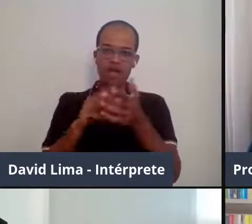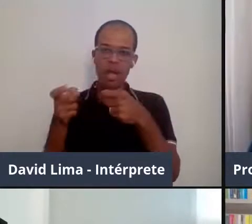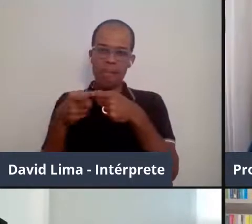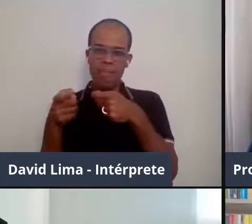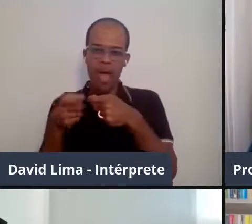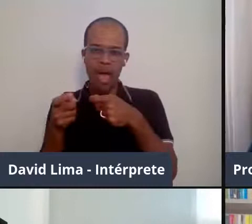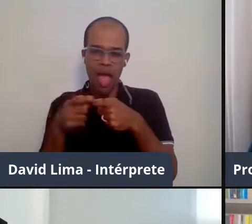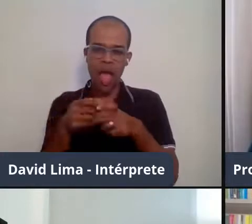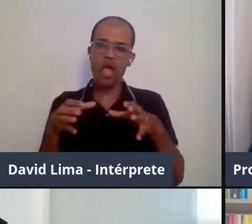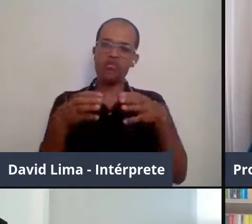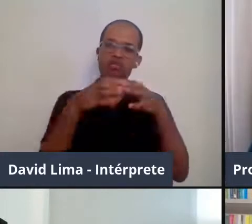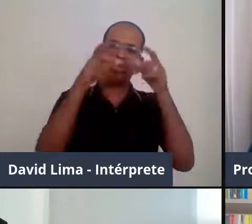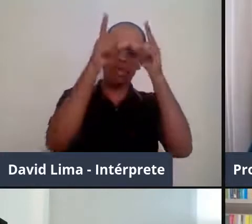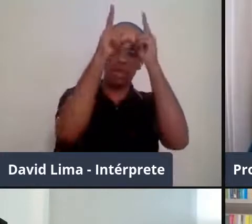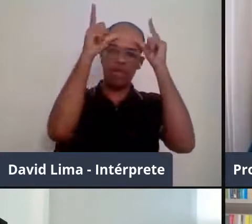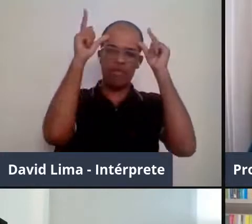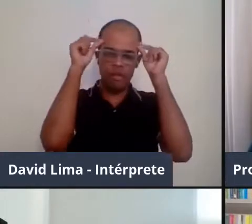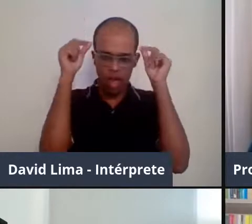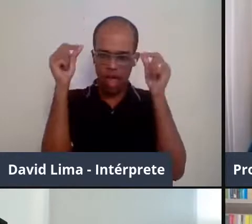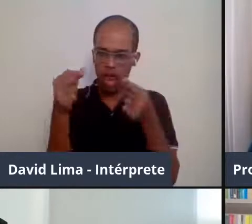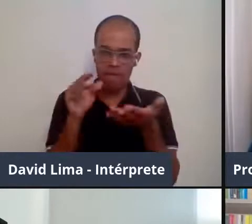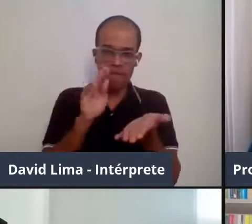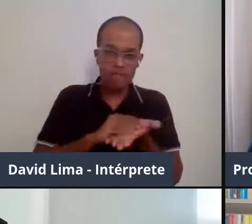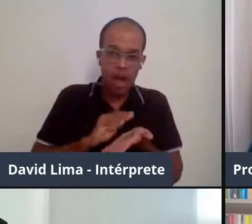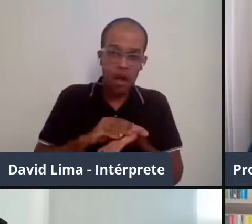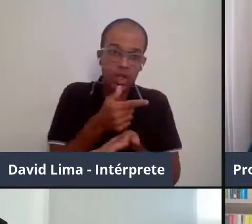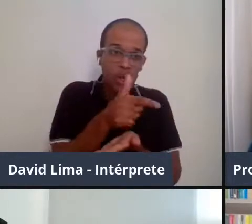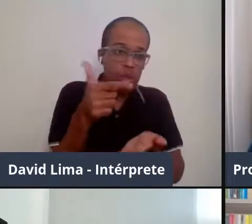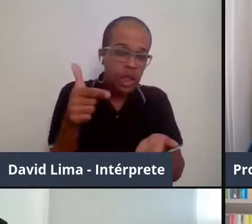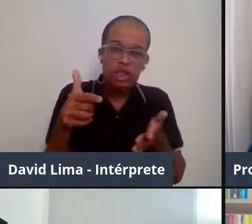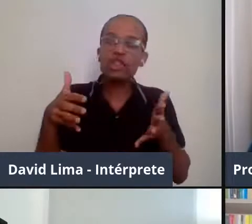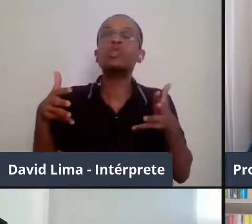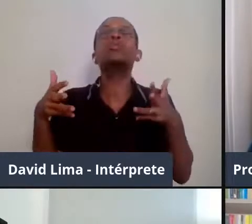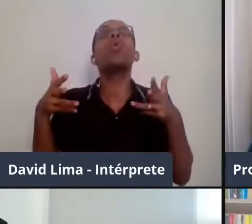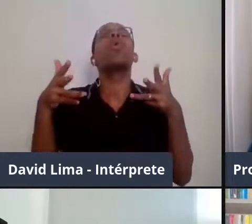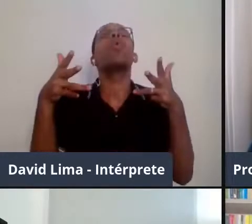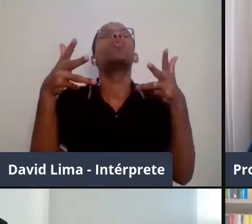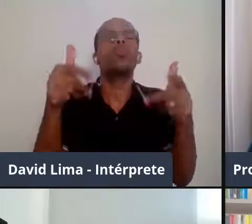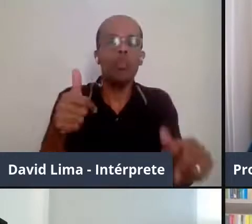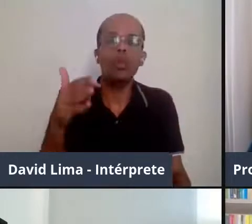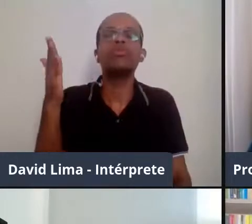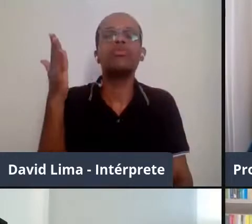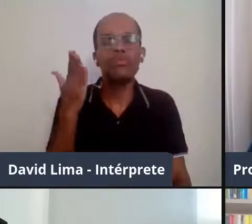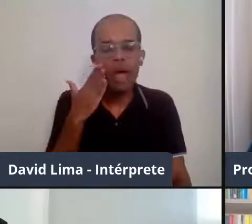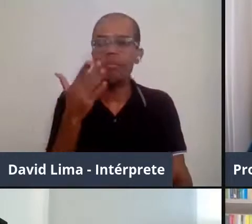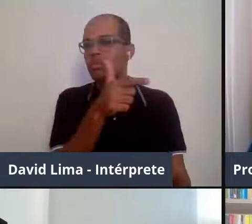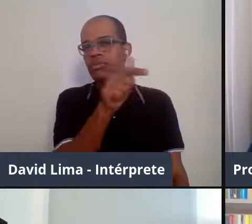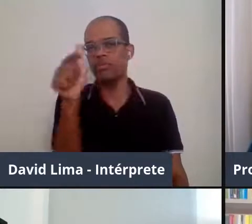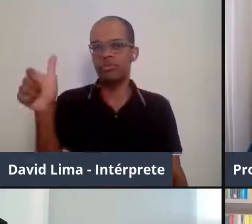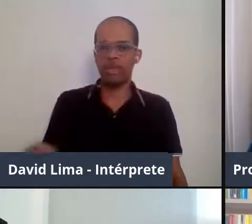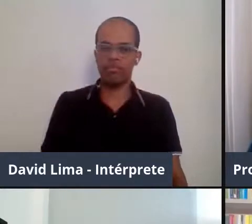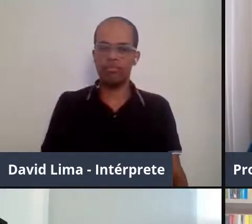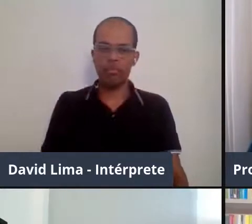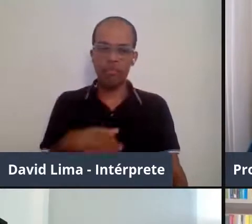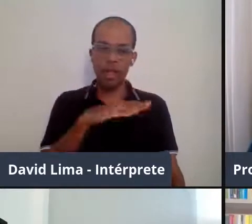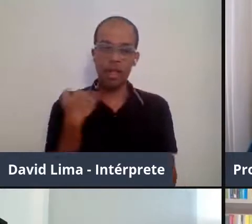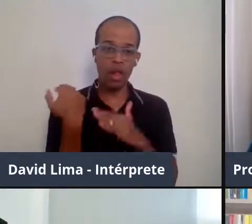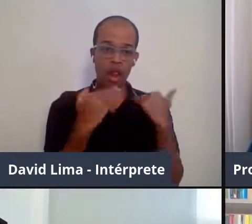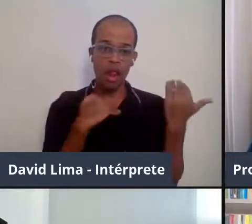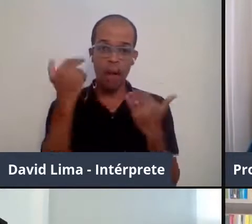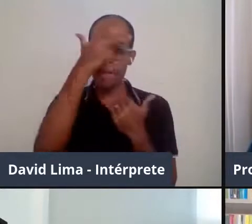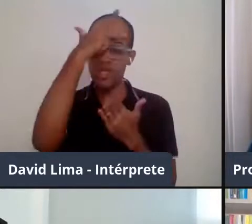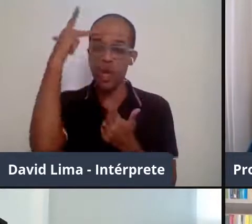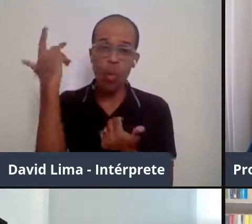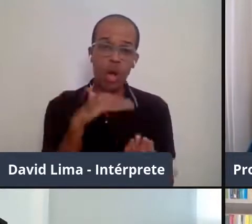falta enfermeiro, faltam enfermeiras, e todo mundo sabe que falta. Estamos perdendo vidas. Por quê? Por